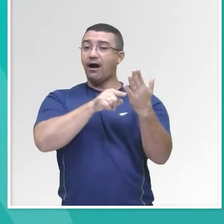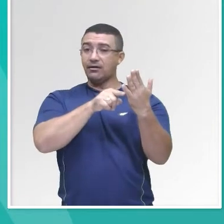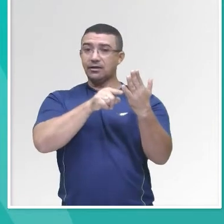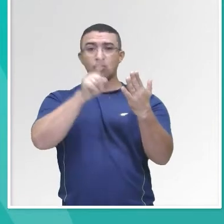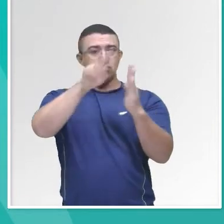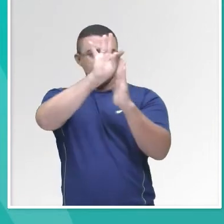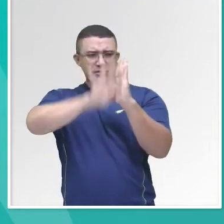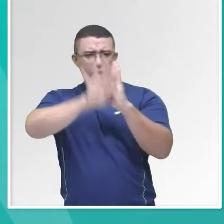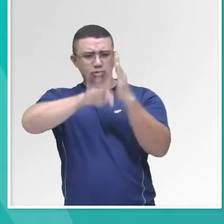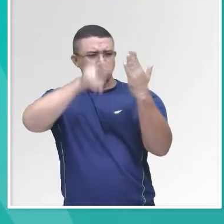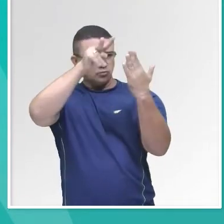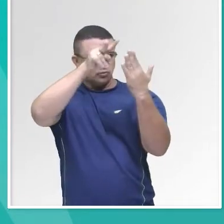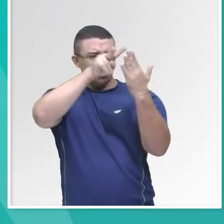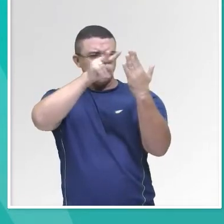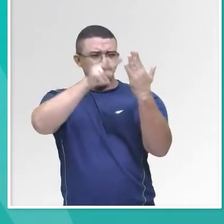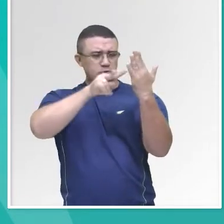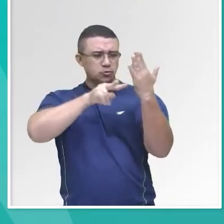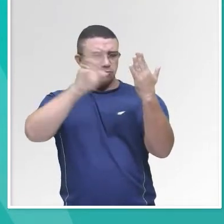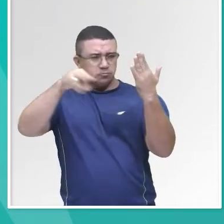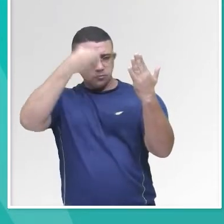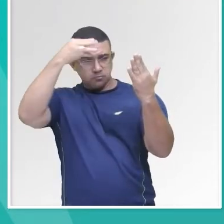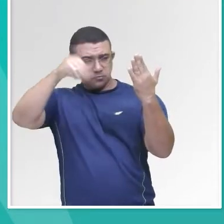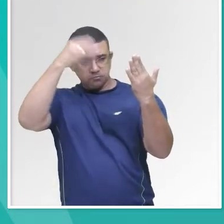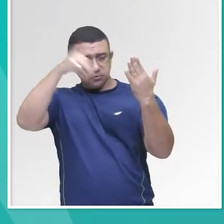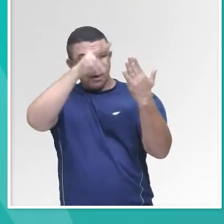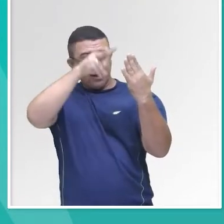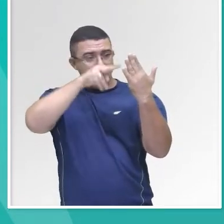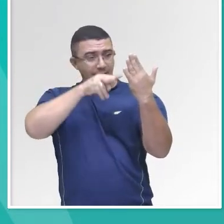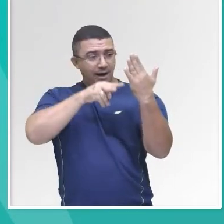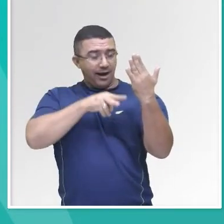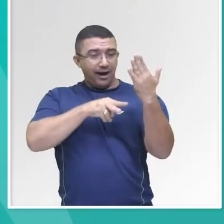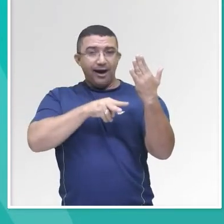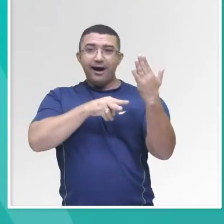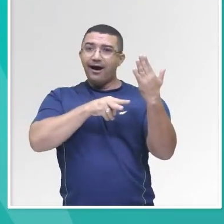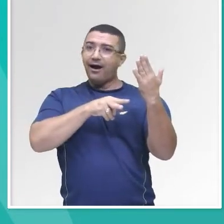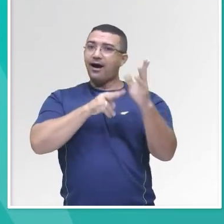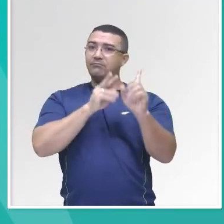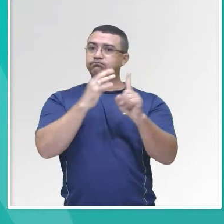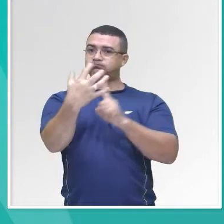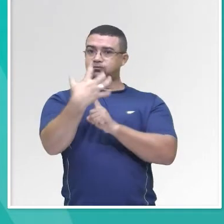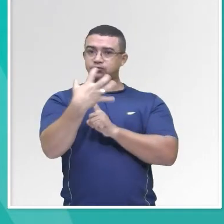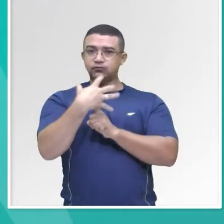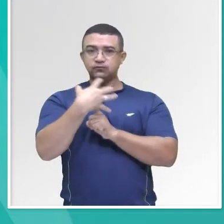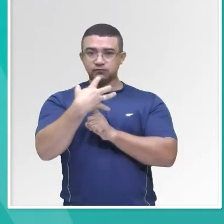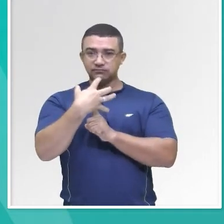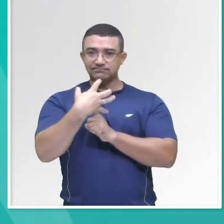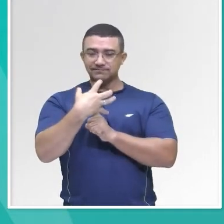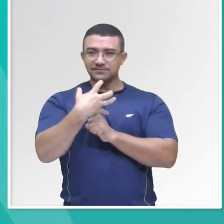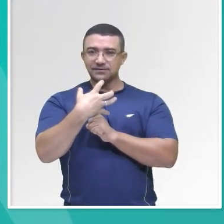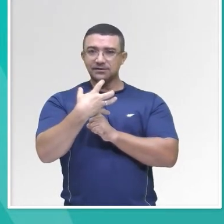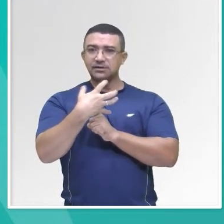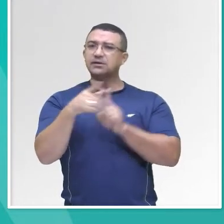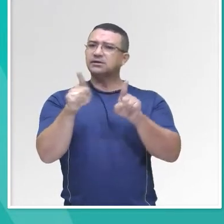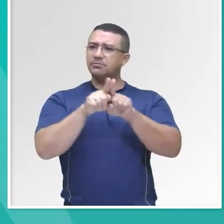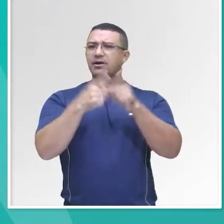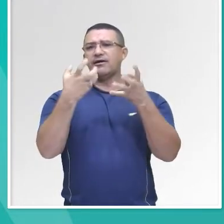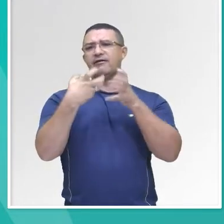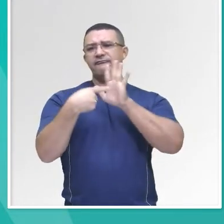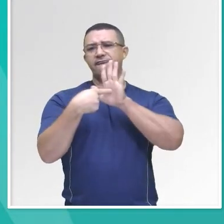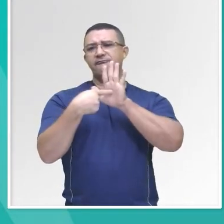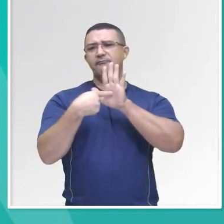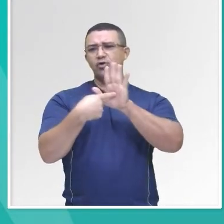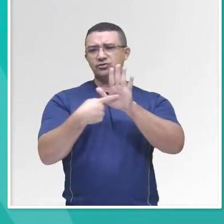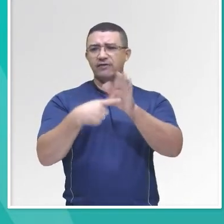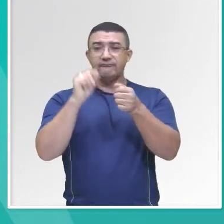assunto, tá? Então, ele quer fazer com que ele leitor compreenda,